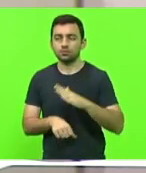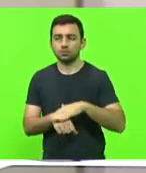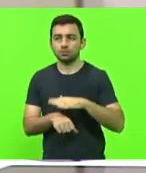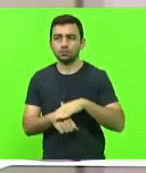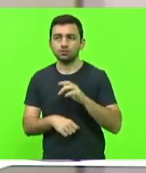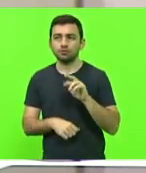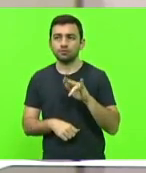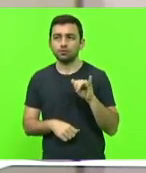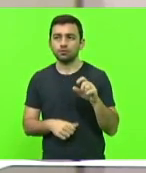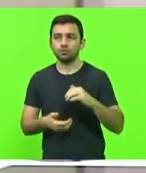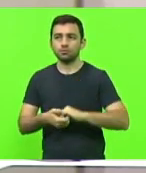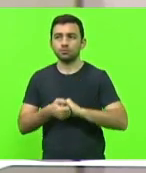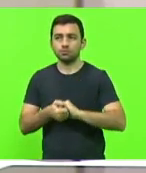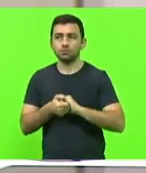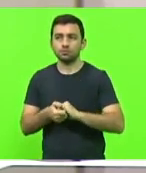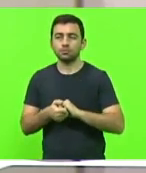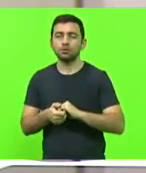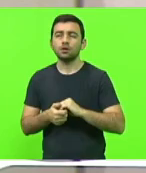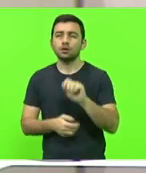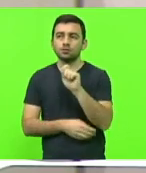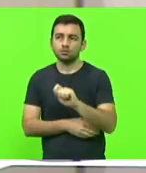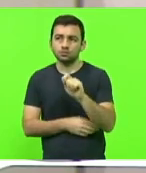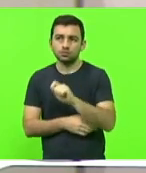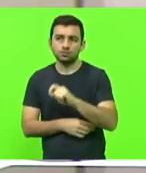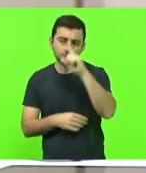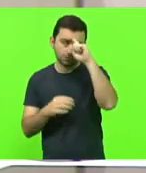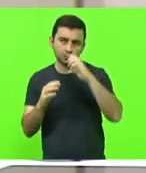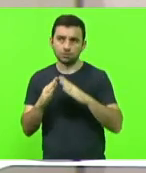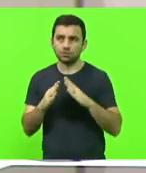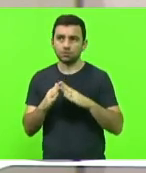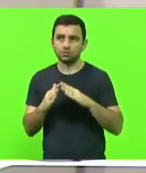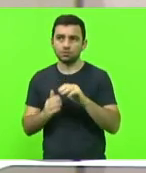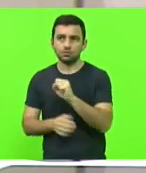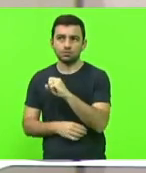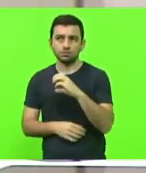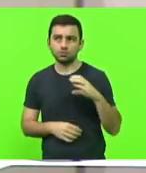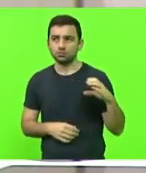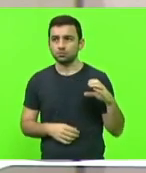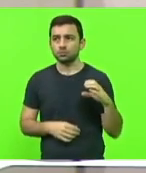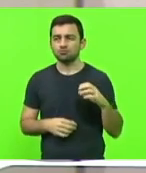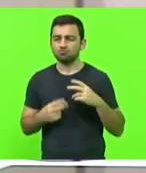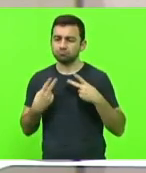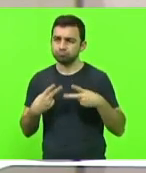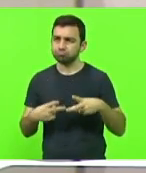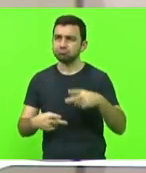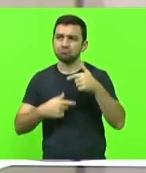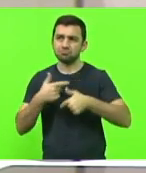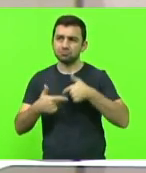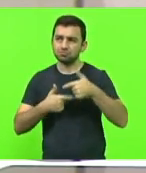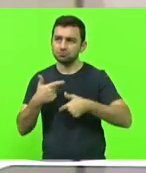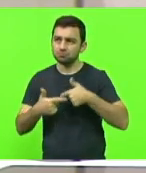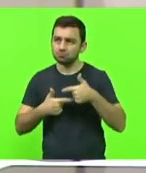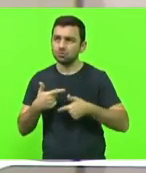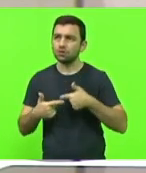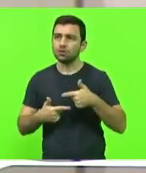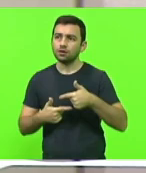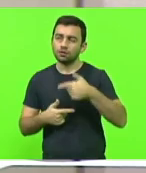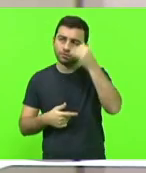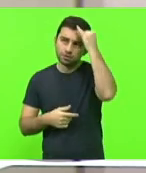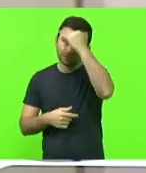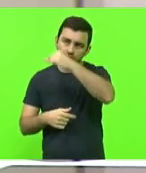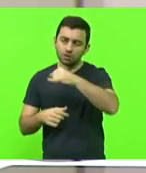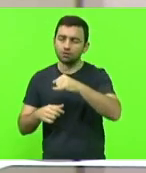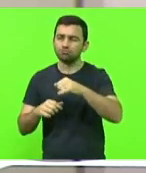Frigo, cumprimentando a Associação dos Hospitais do Estado de Santa Catarina pelo contínuo serviço prestado no combate à pandemia